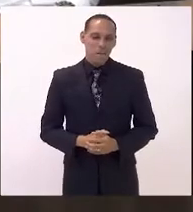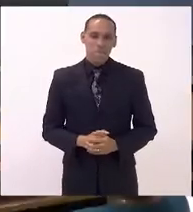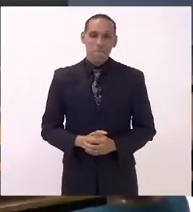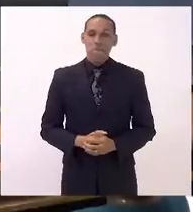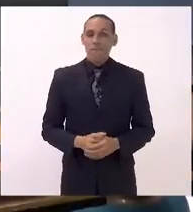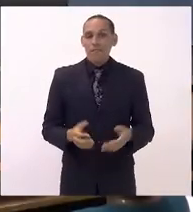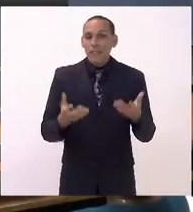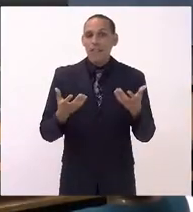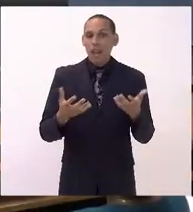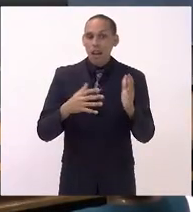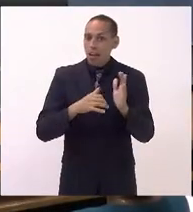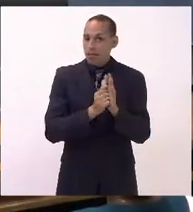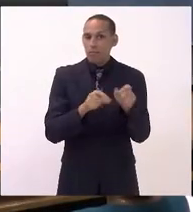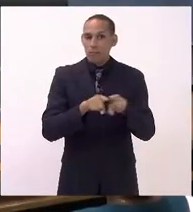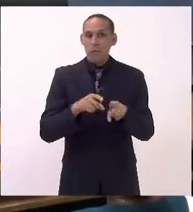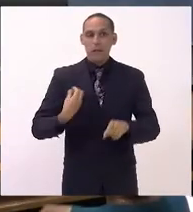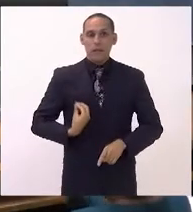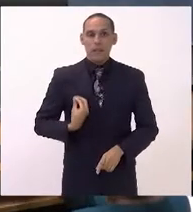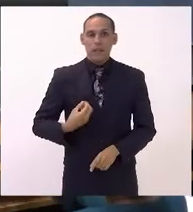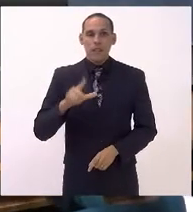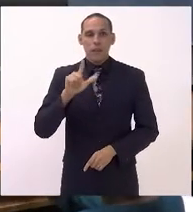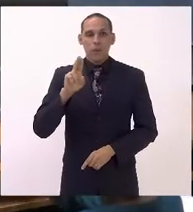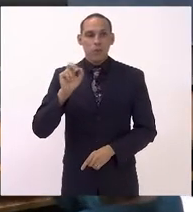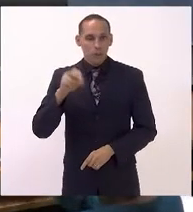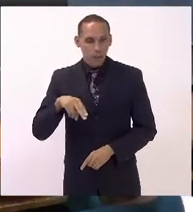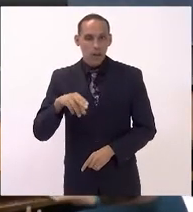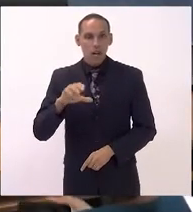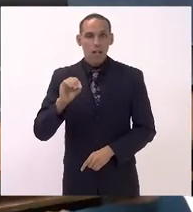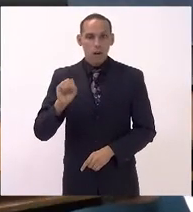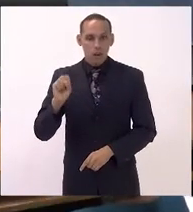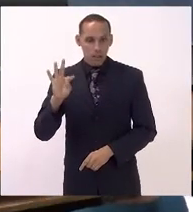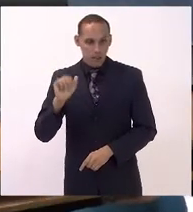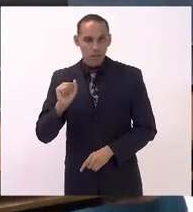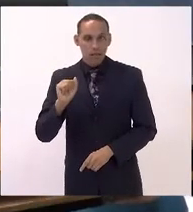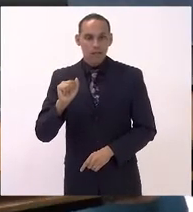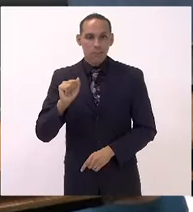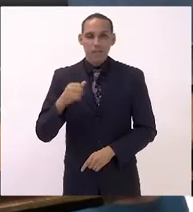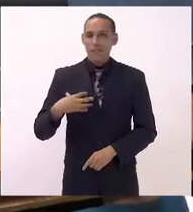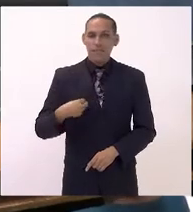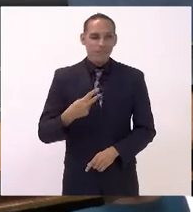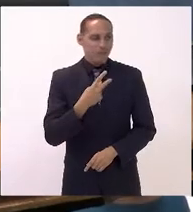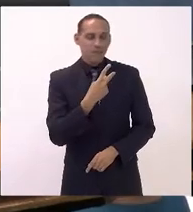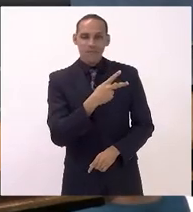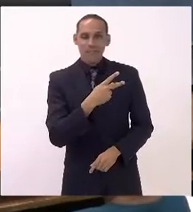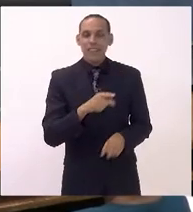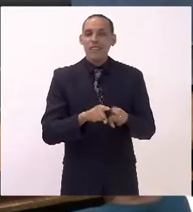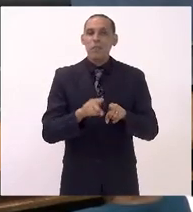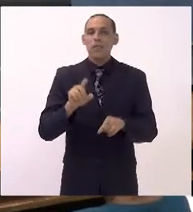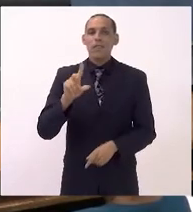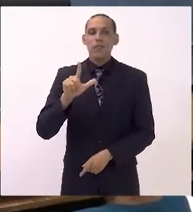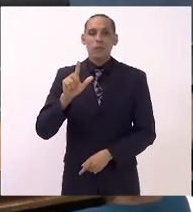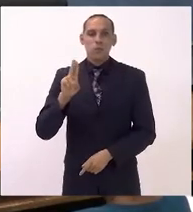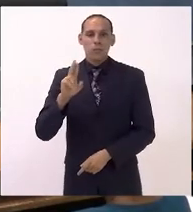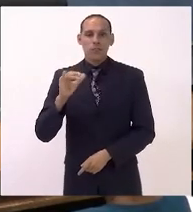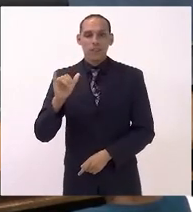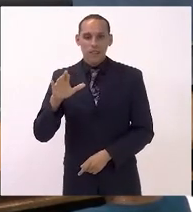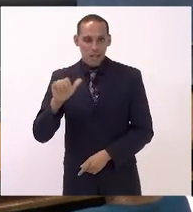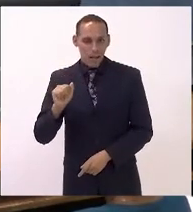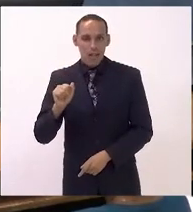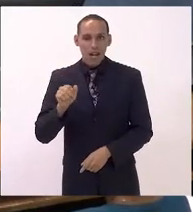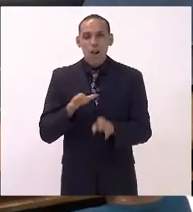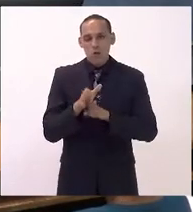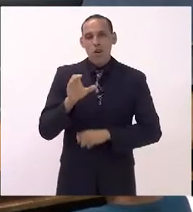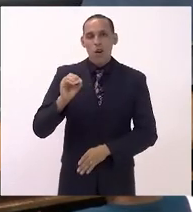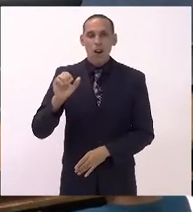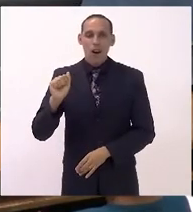Eu queria registrar a presença de Luan Costa Ivanir dos Santos, seu filho, Luciana Silva, conselheira da OAB Rio